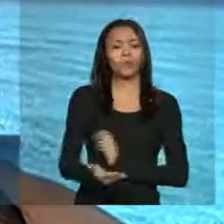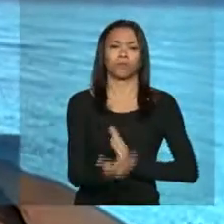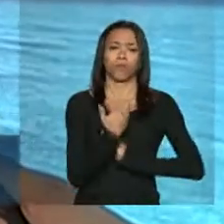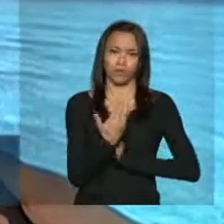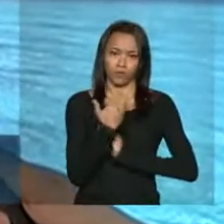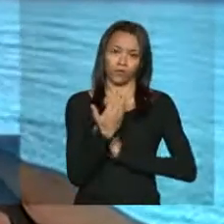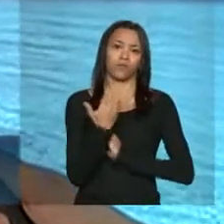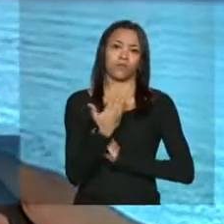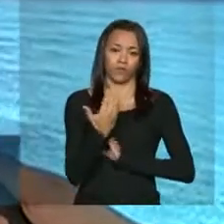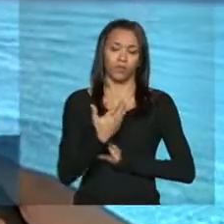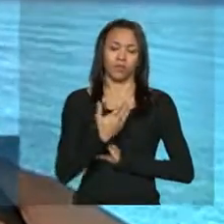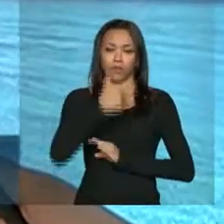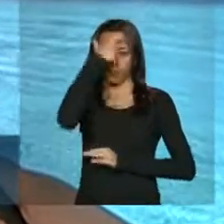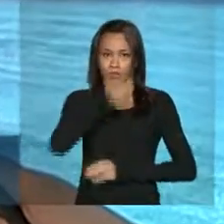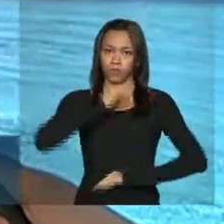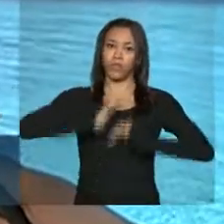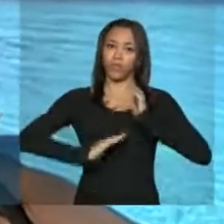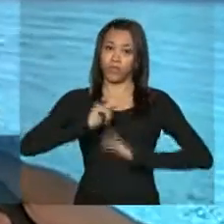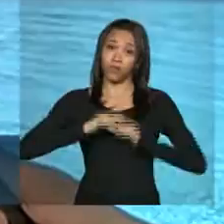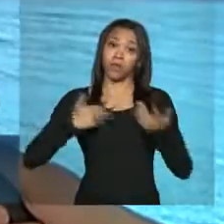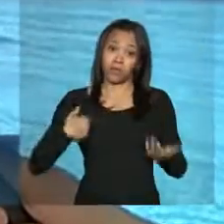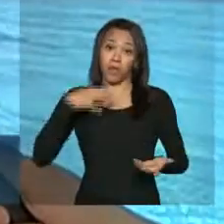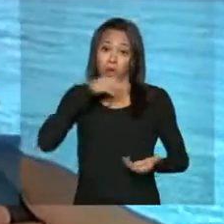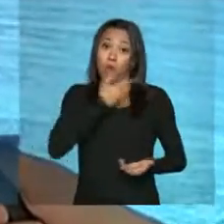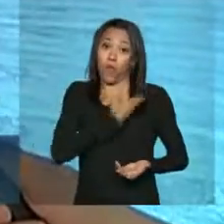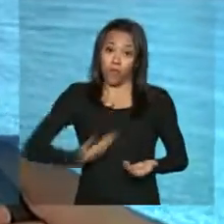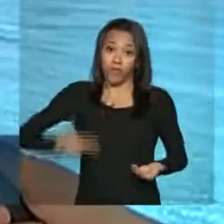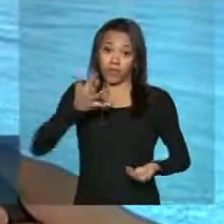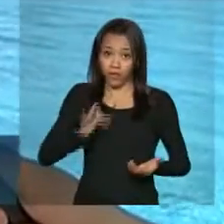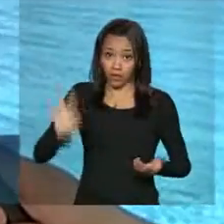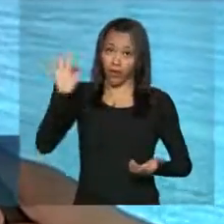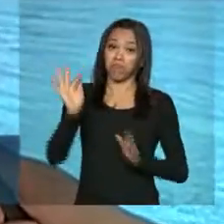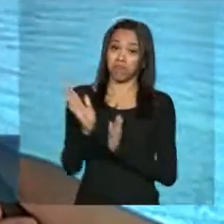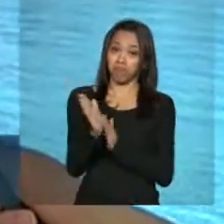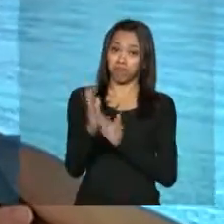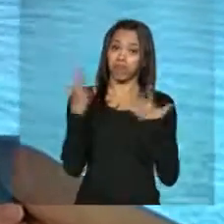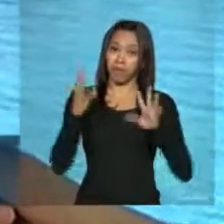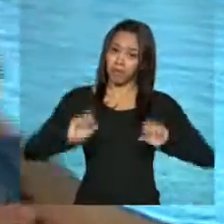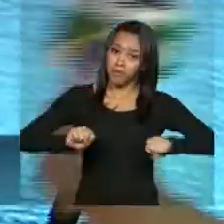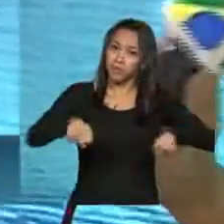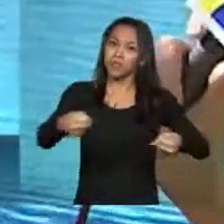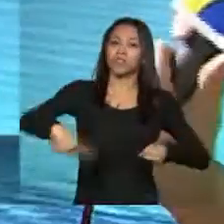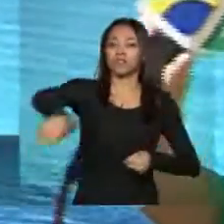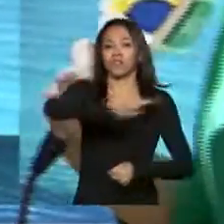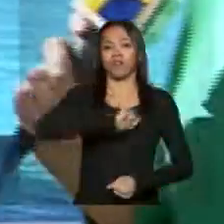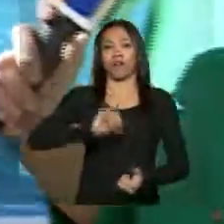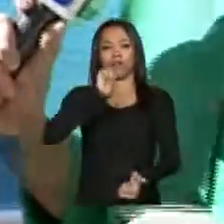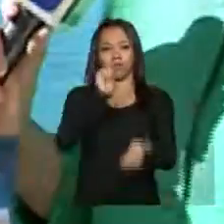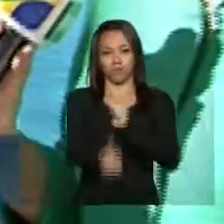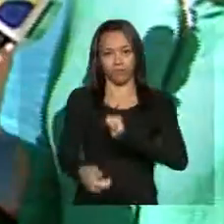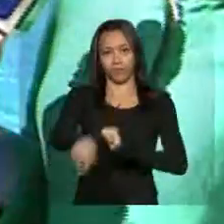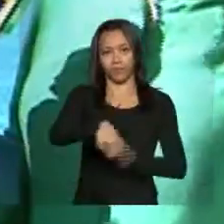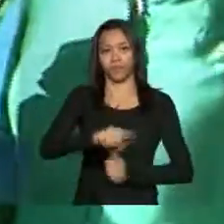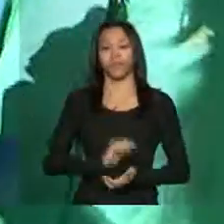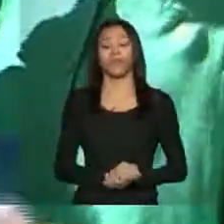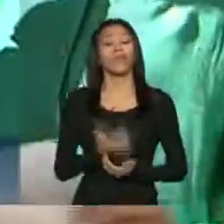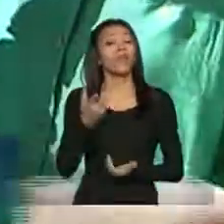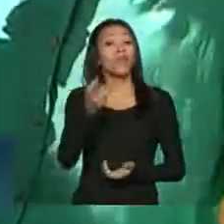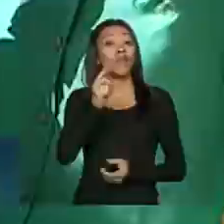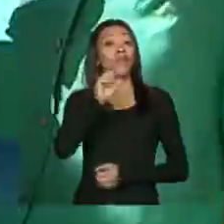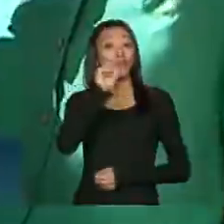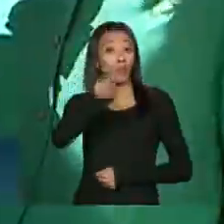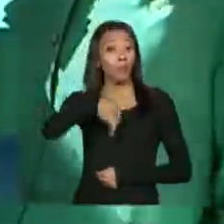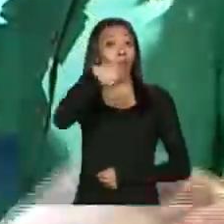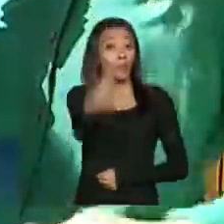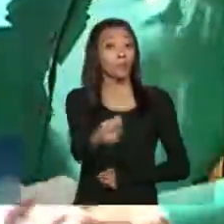precisa então acho que o governo federal está de parabéns deve incentivar todos atletas e conectar o coração para o ano que vem nos